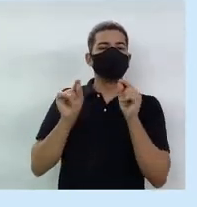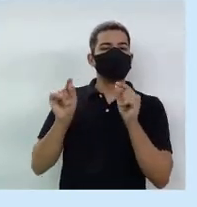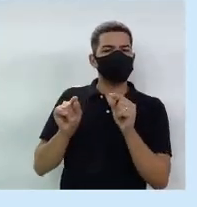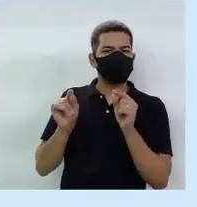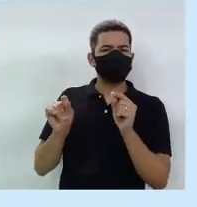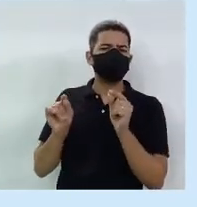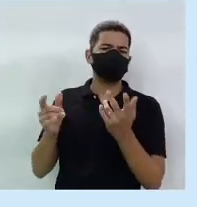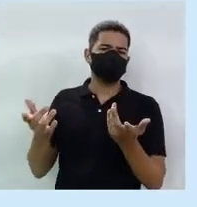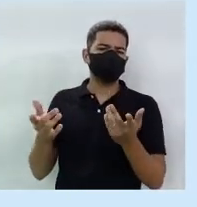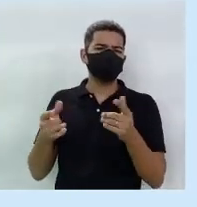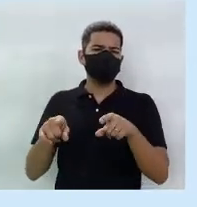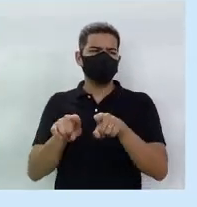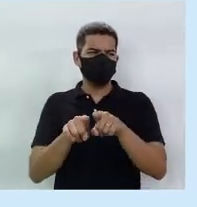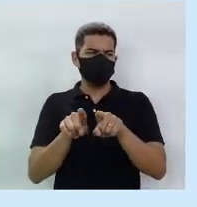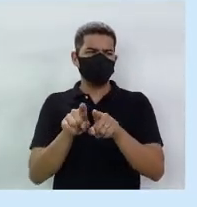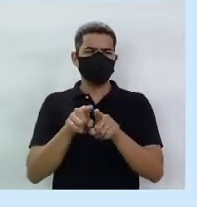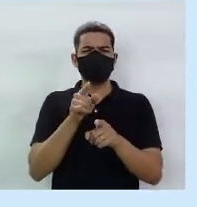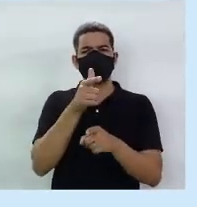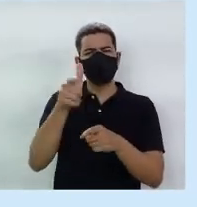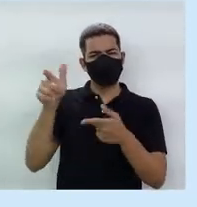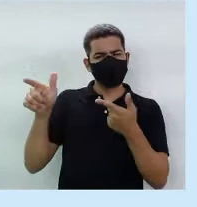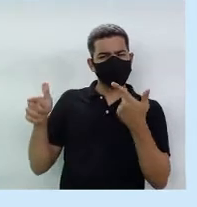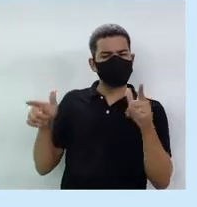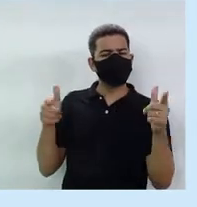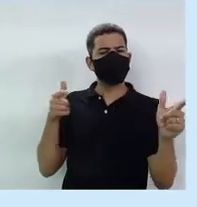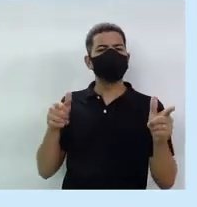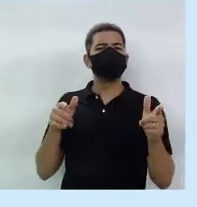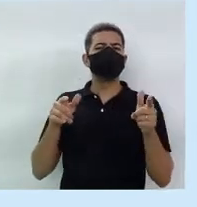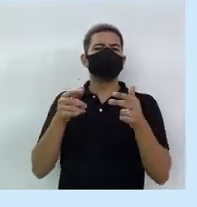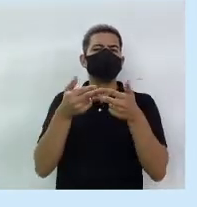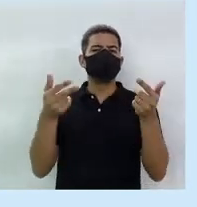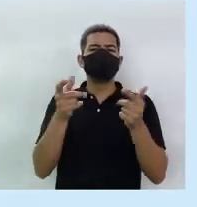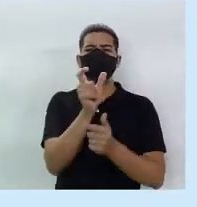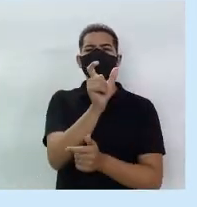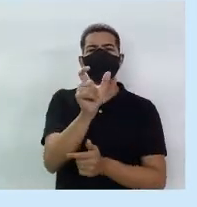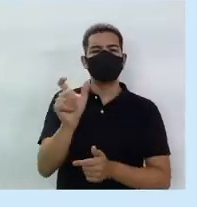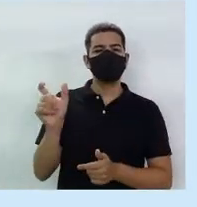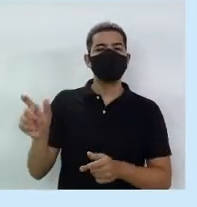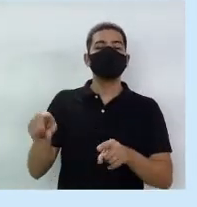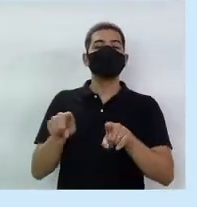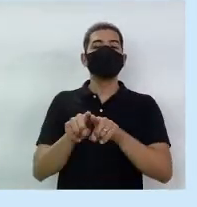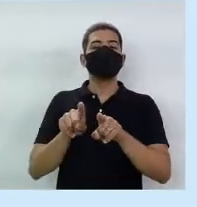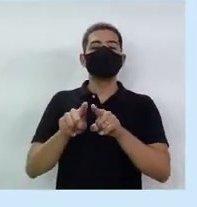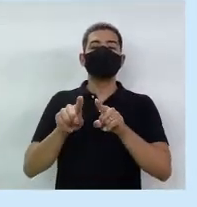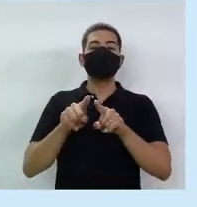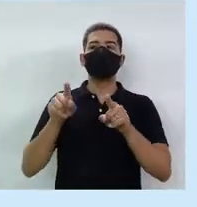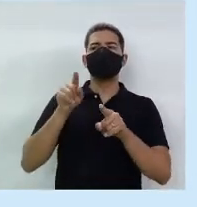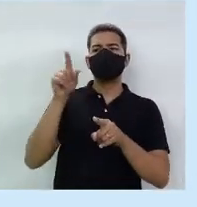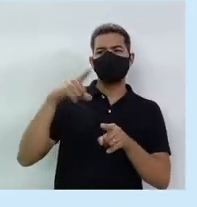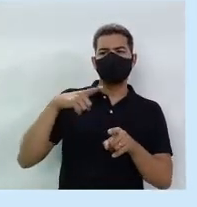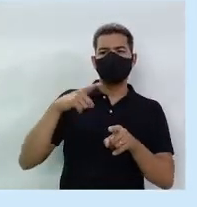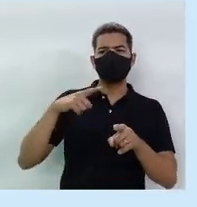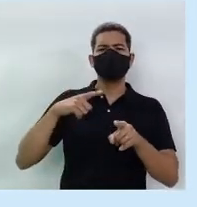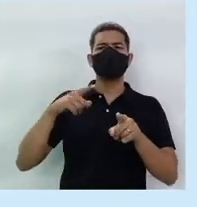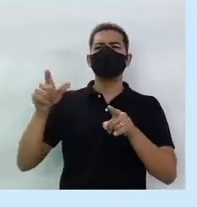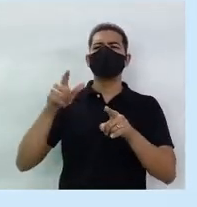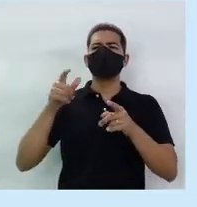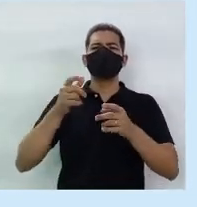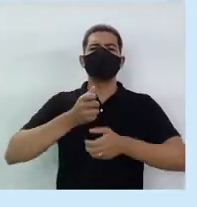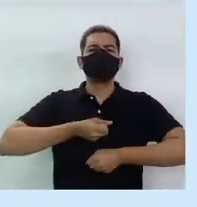o texto, outras semióses, vamos conhecer essa palavra e as manifestações